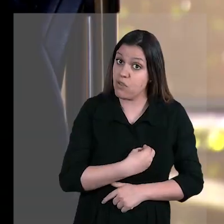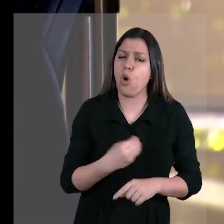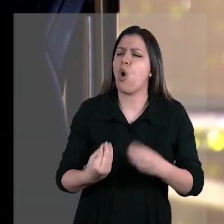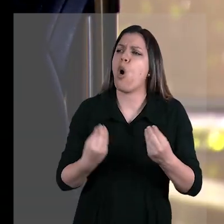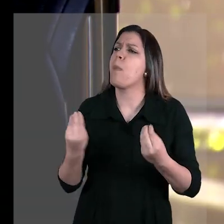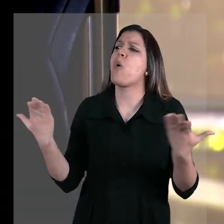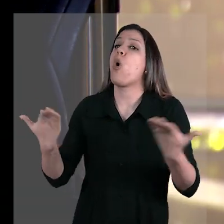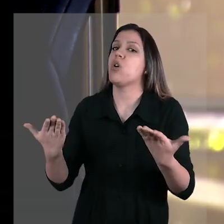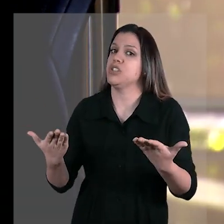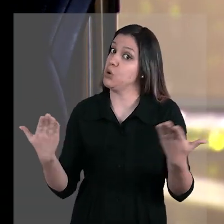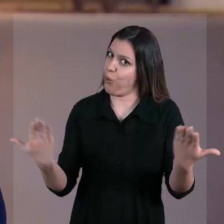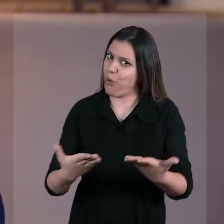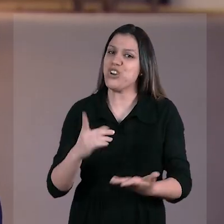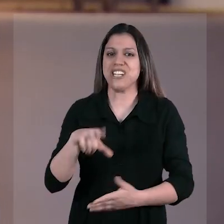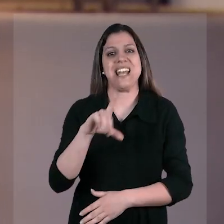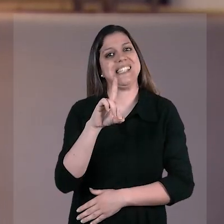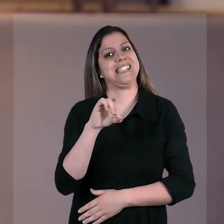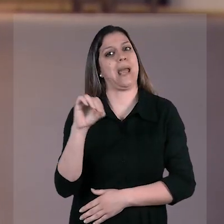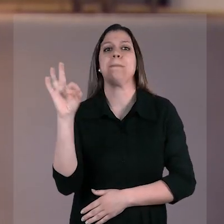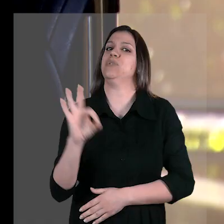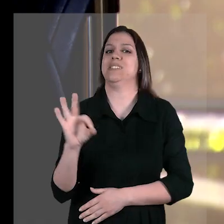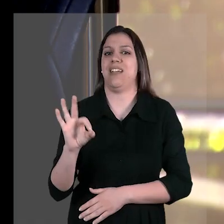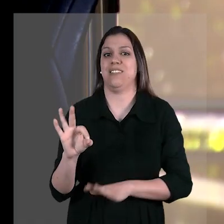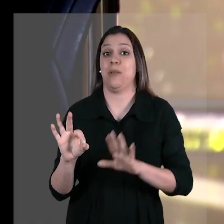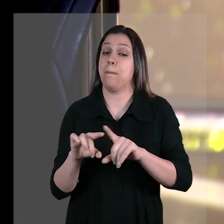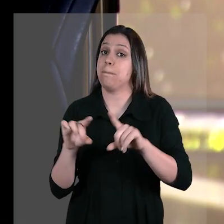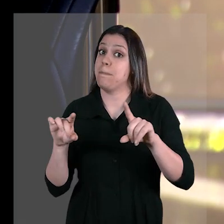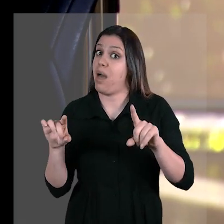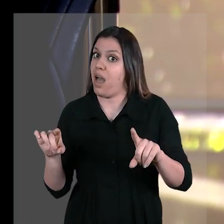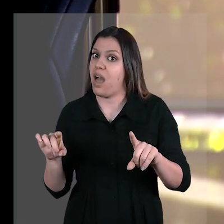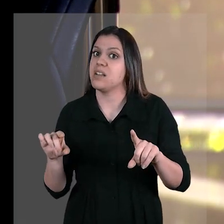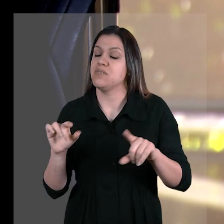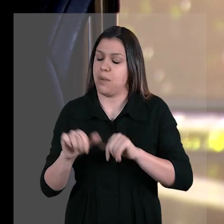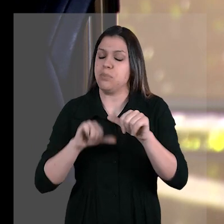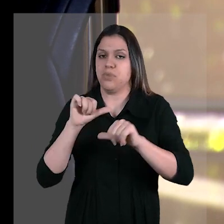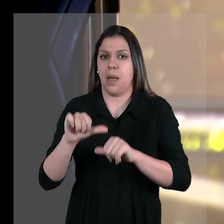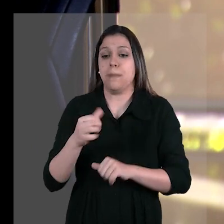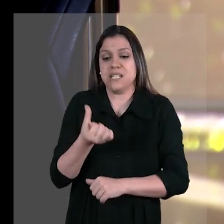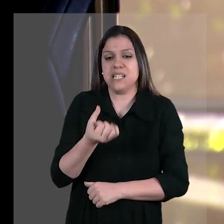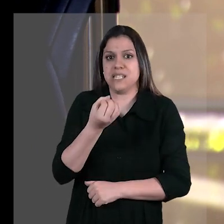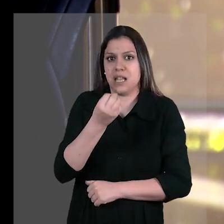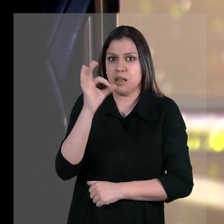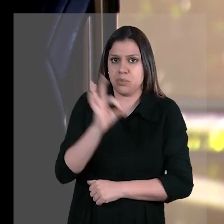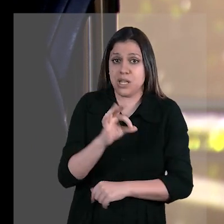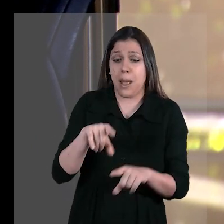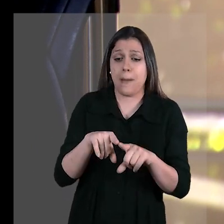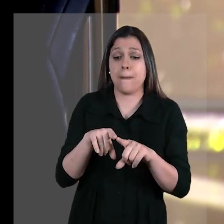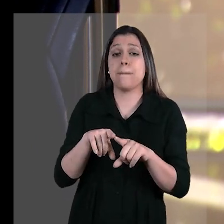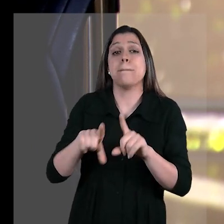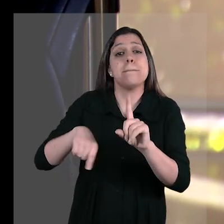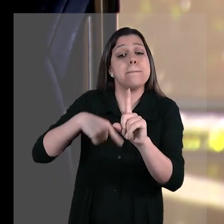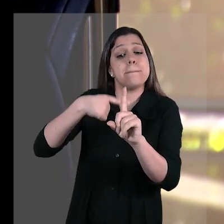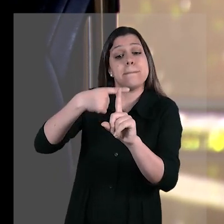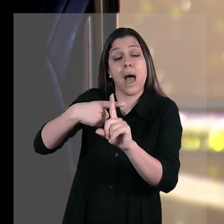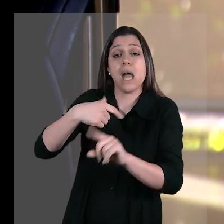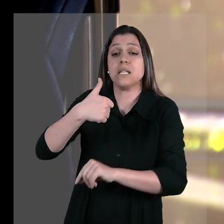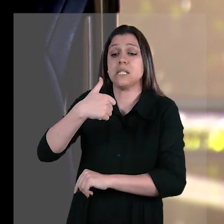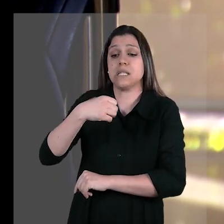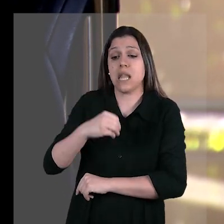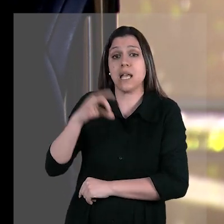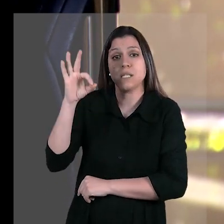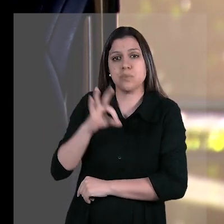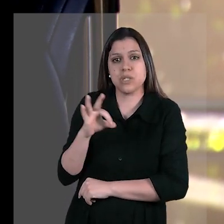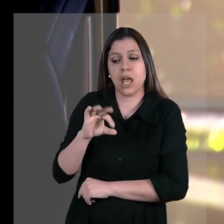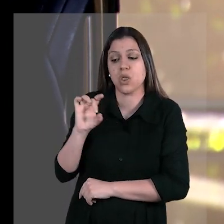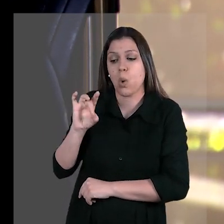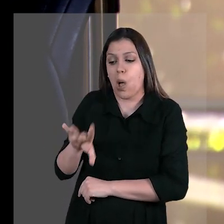hoje? Hoje é 100% do benefício. Aí eu começo em 60% e mais 10% por